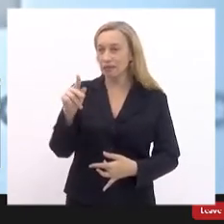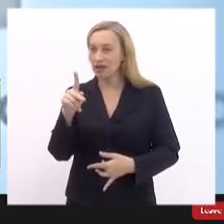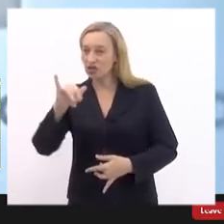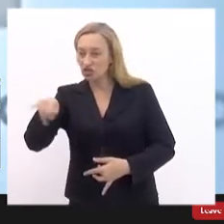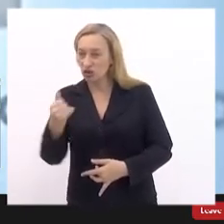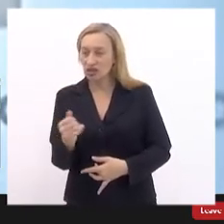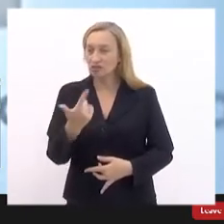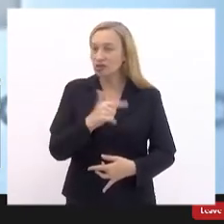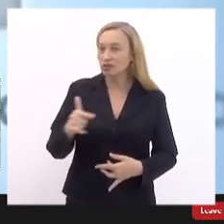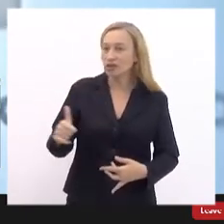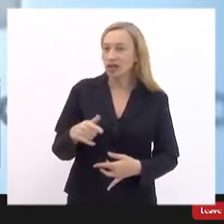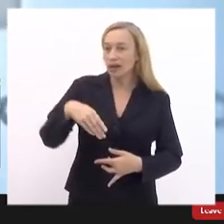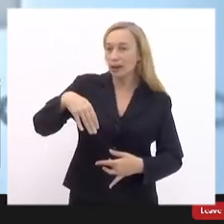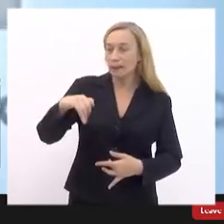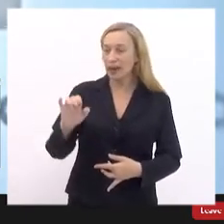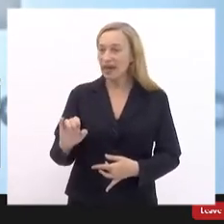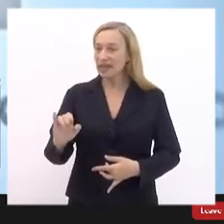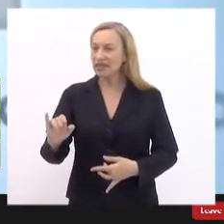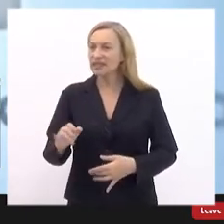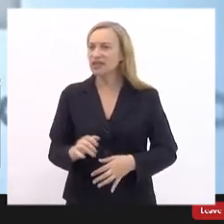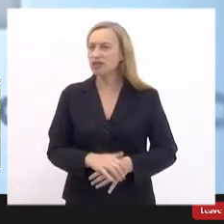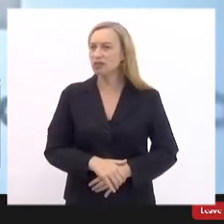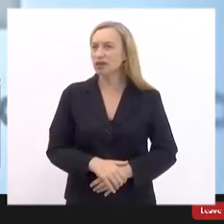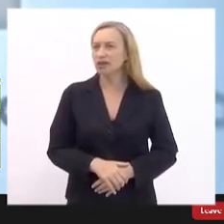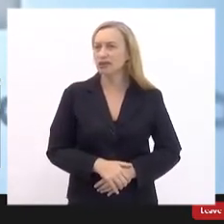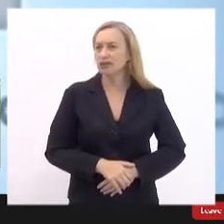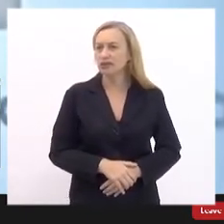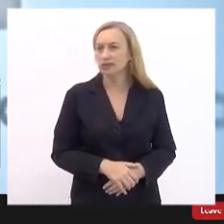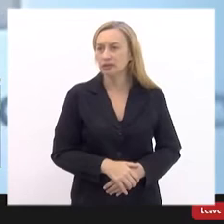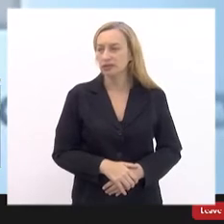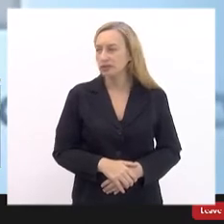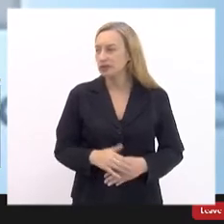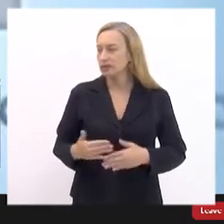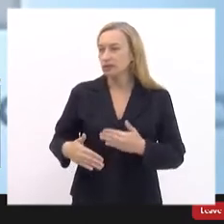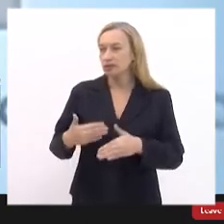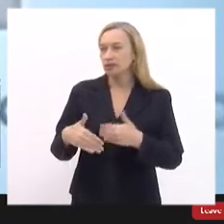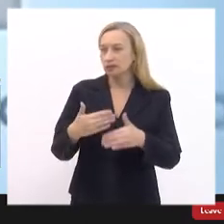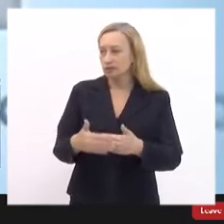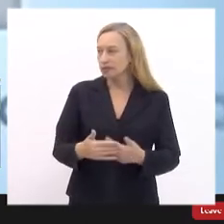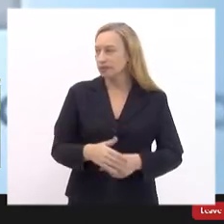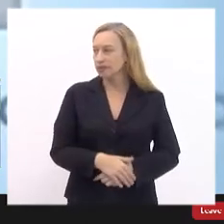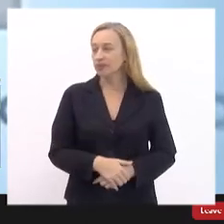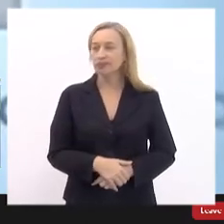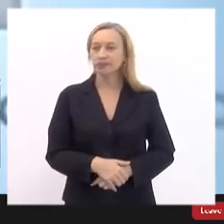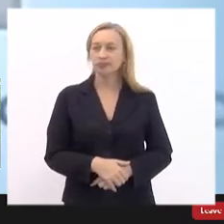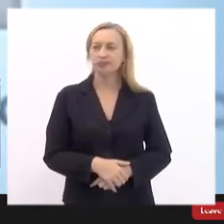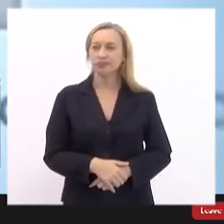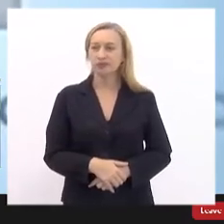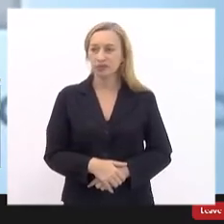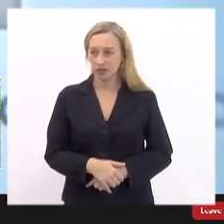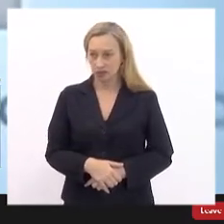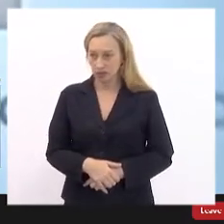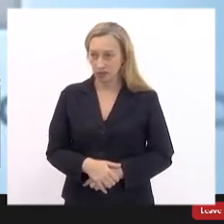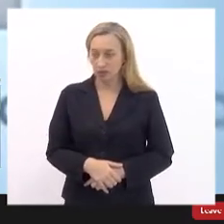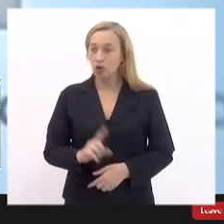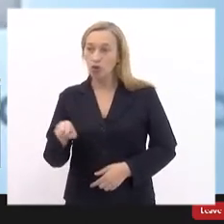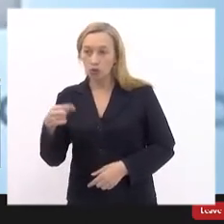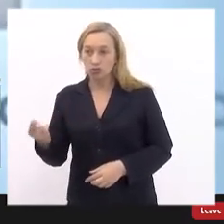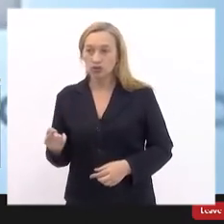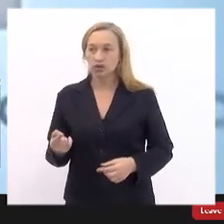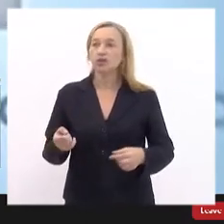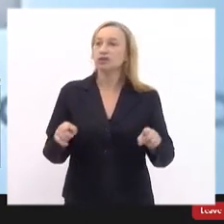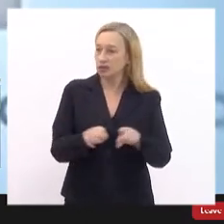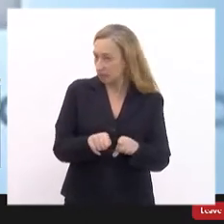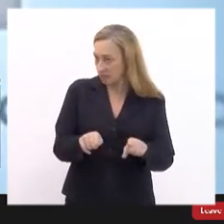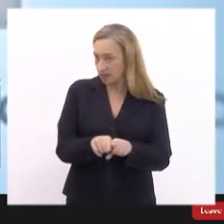MEI, então, por isso, eles estão à margem do processo. Eles estão completamente desamparados. Outra coisa foi